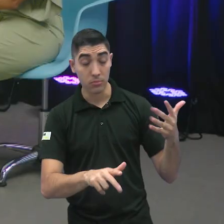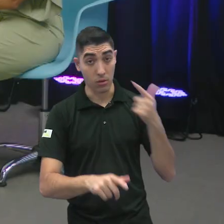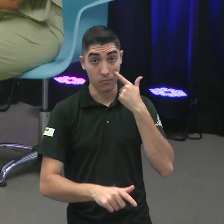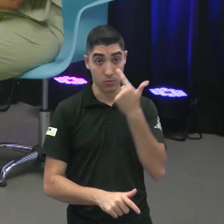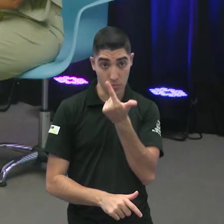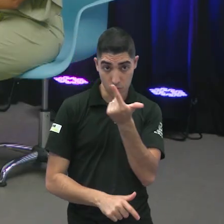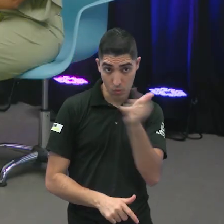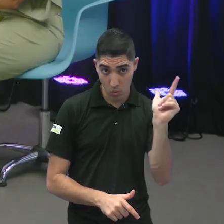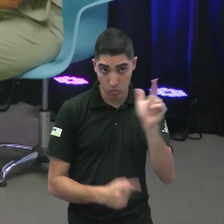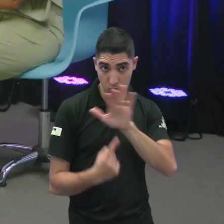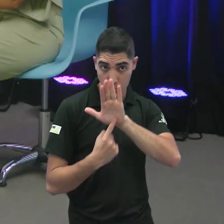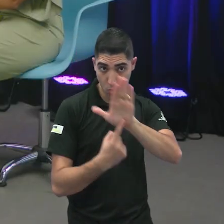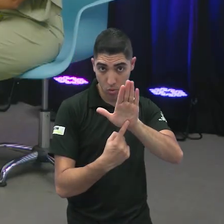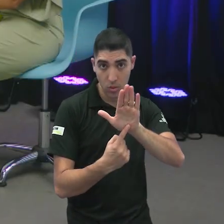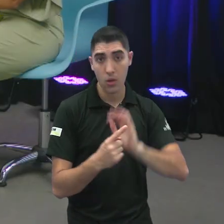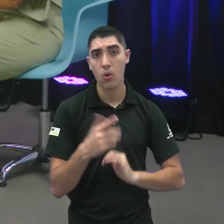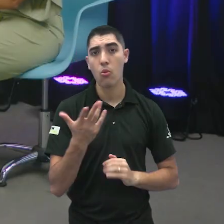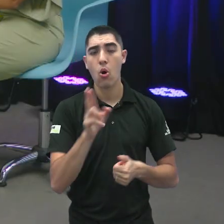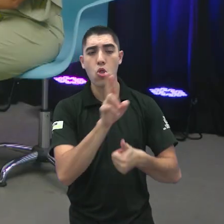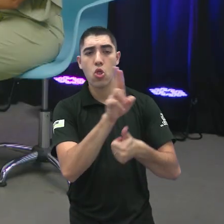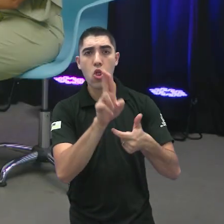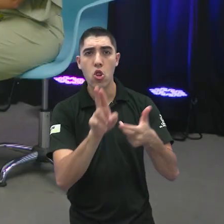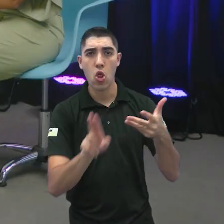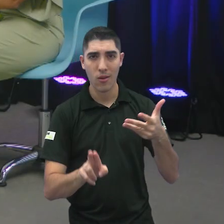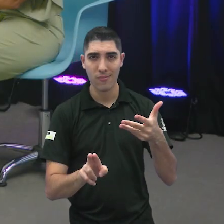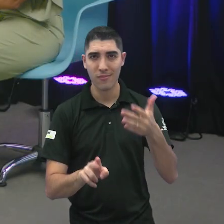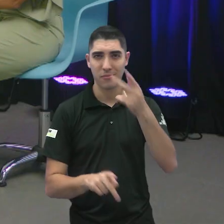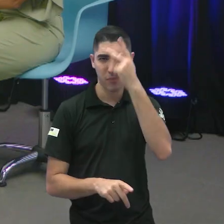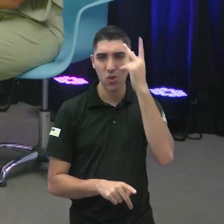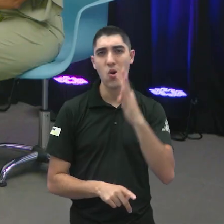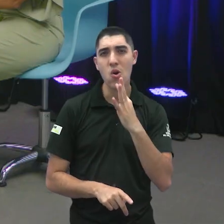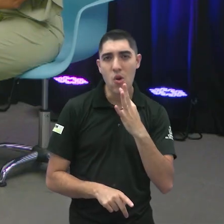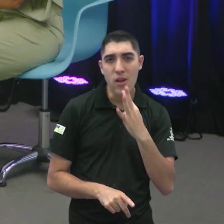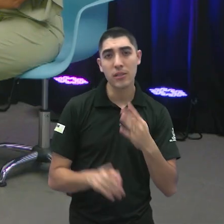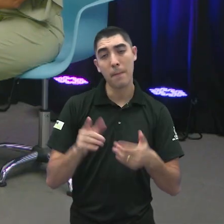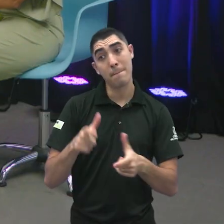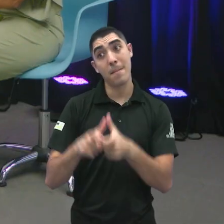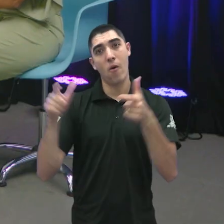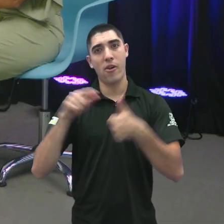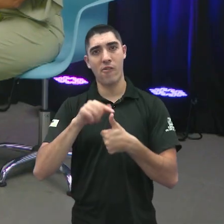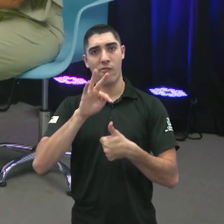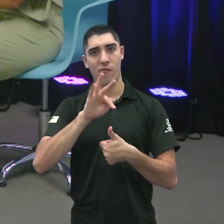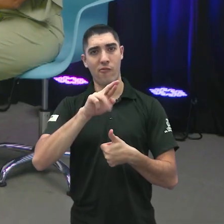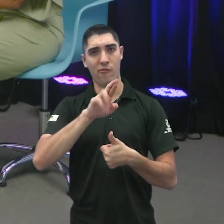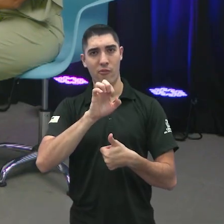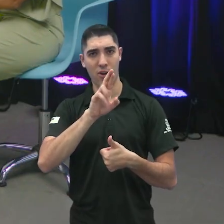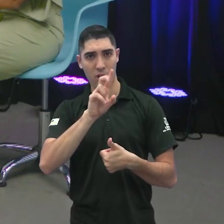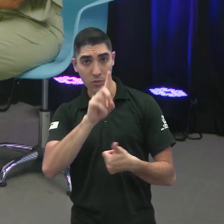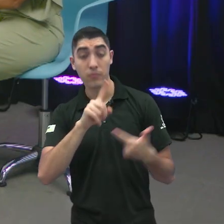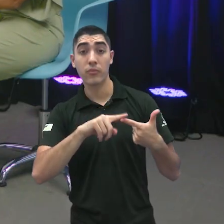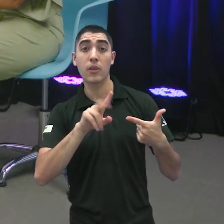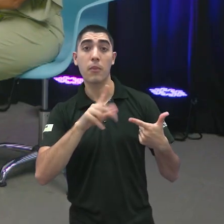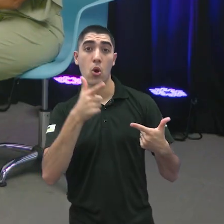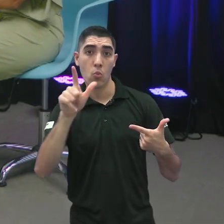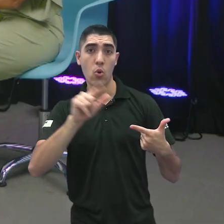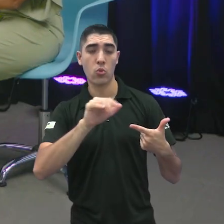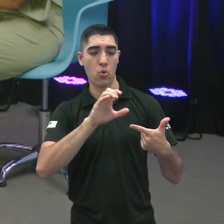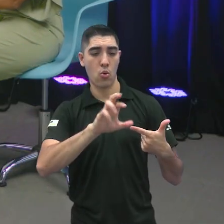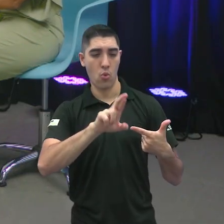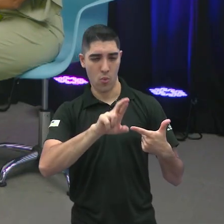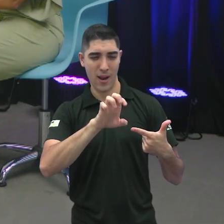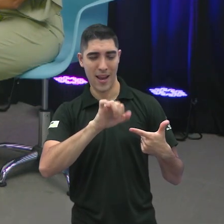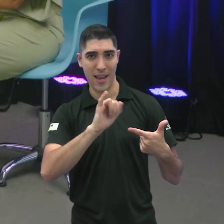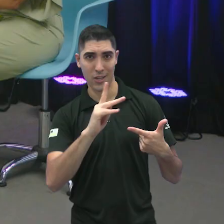próximo, que mostra ali os nomes, né, dos personagens, que as pessoas conhecem mais Freud, mas também tivemos Wilhelm Reich e Alexander Lowen, que